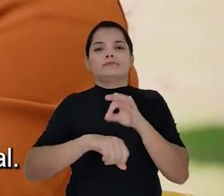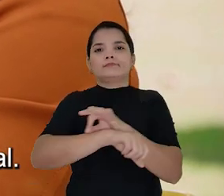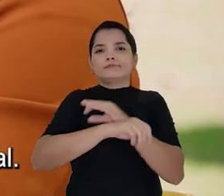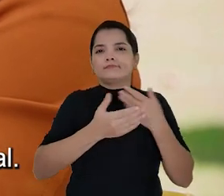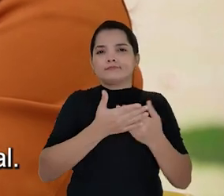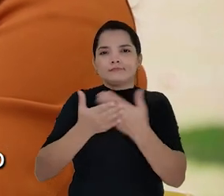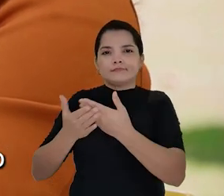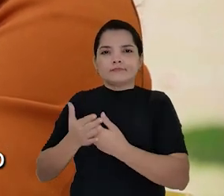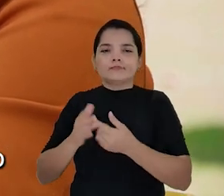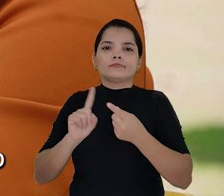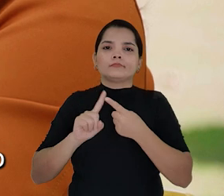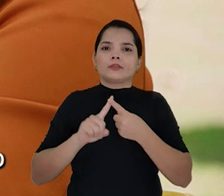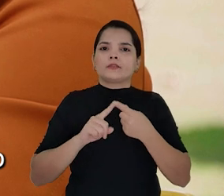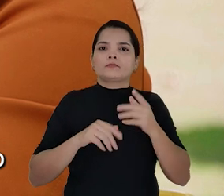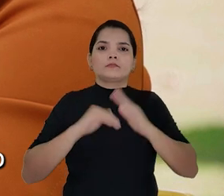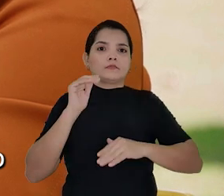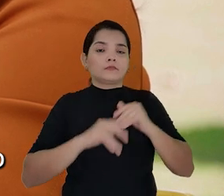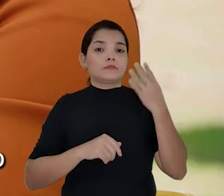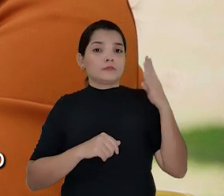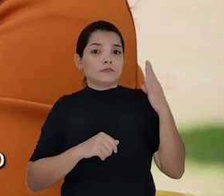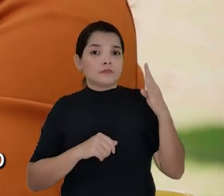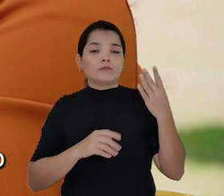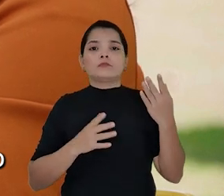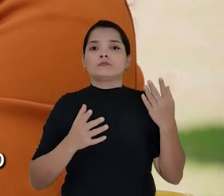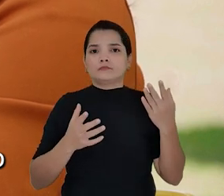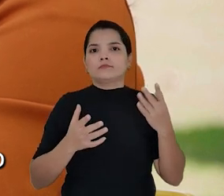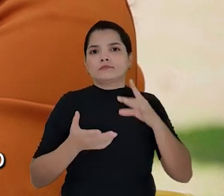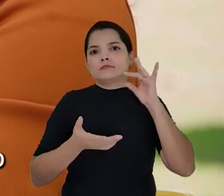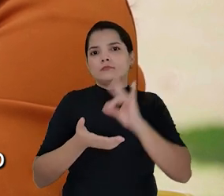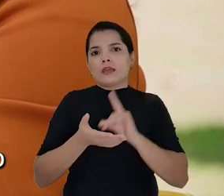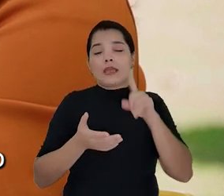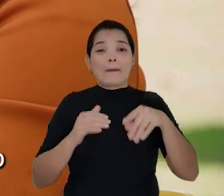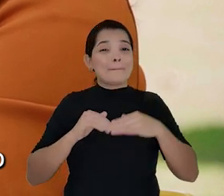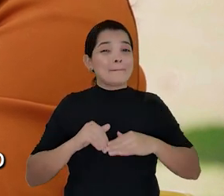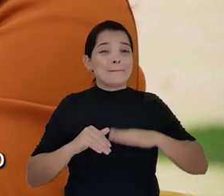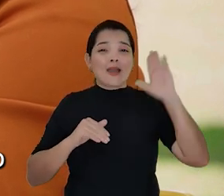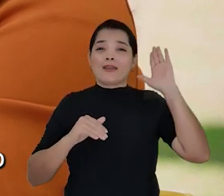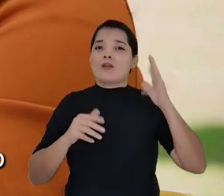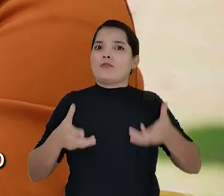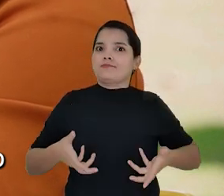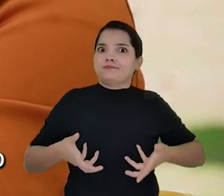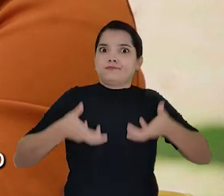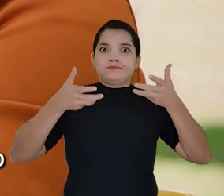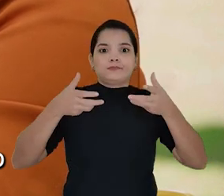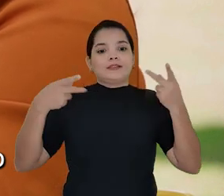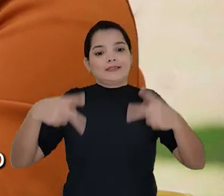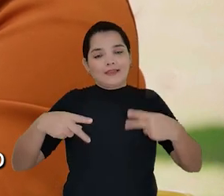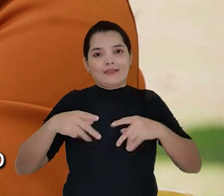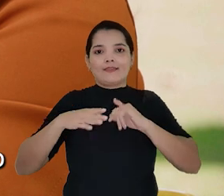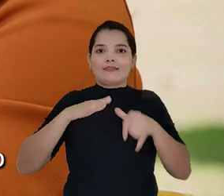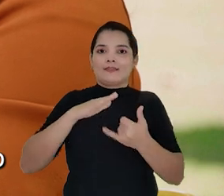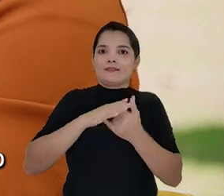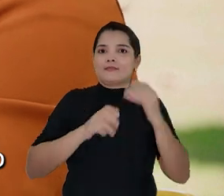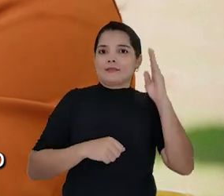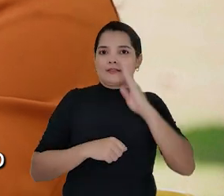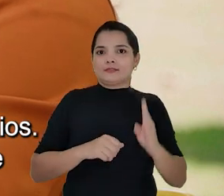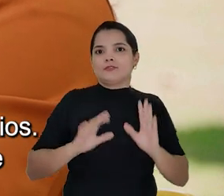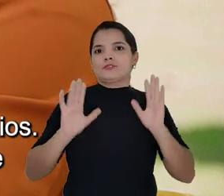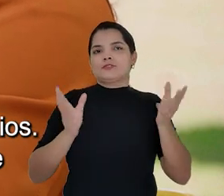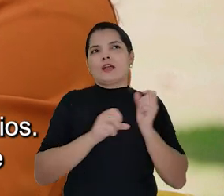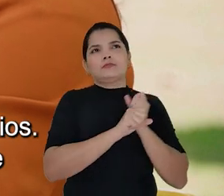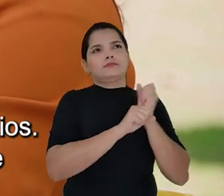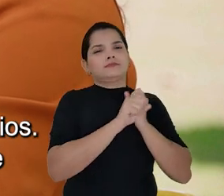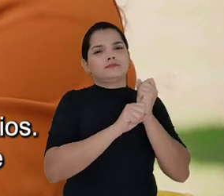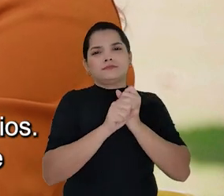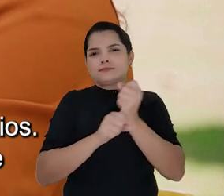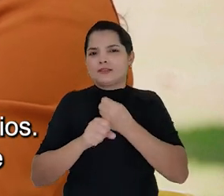isso tem sido fundamental eu diria que essa é a maior riqueza eu diria de uma instituição brasileira que já tem esse tempo